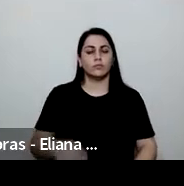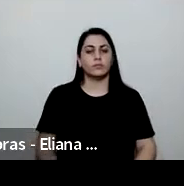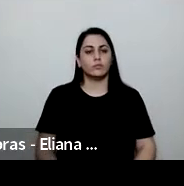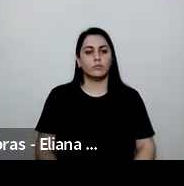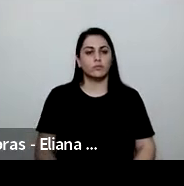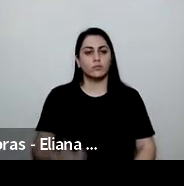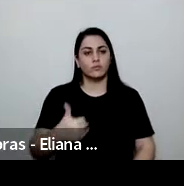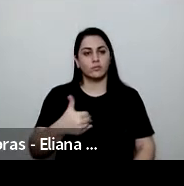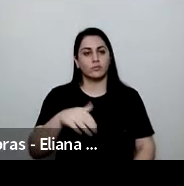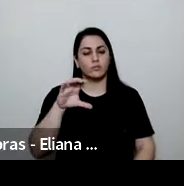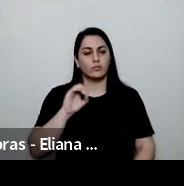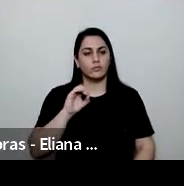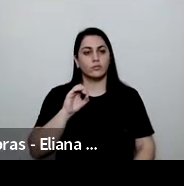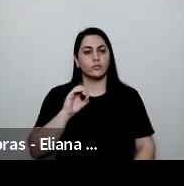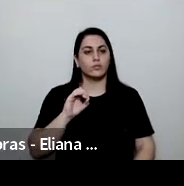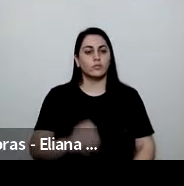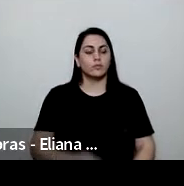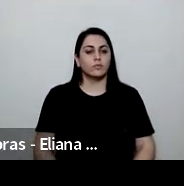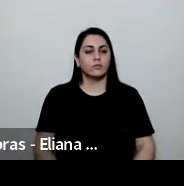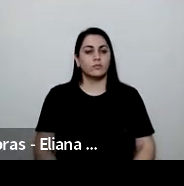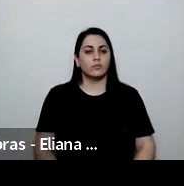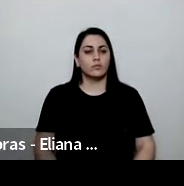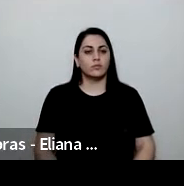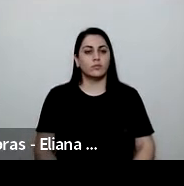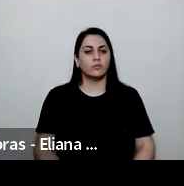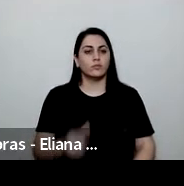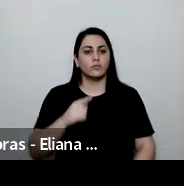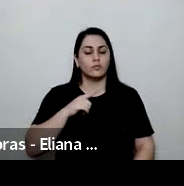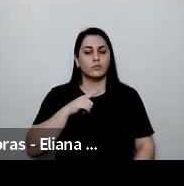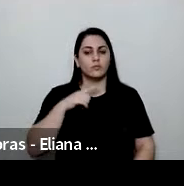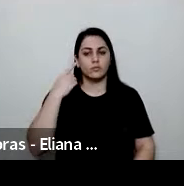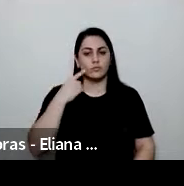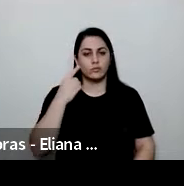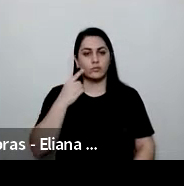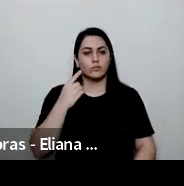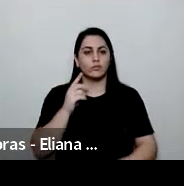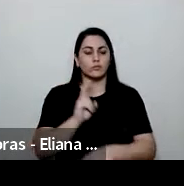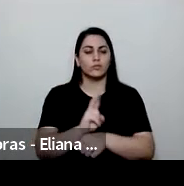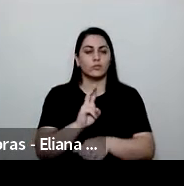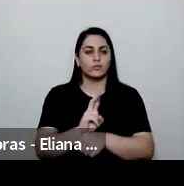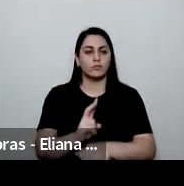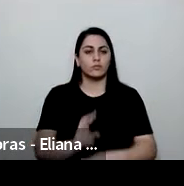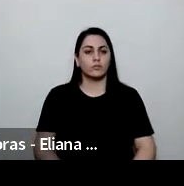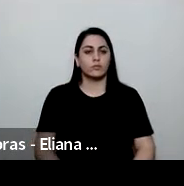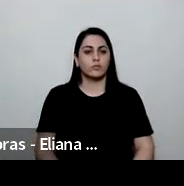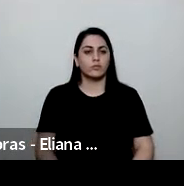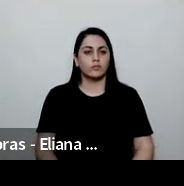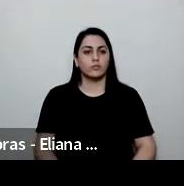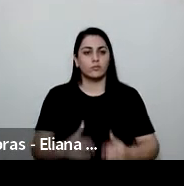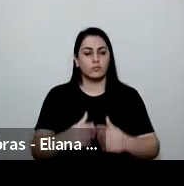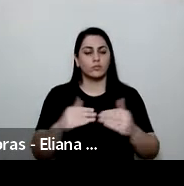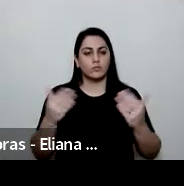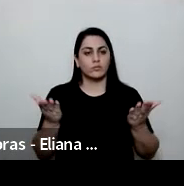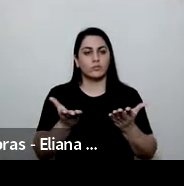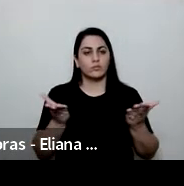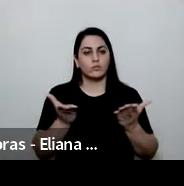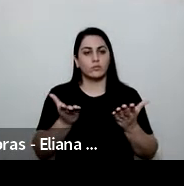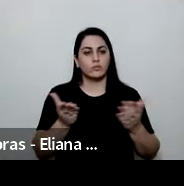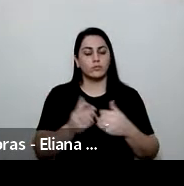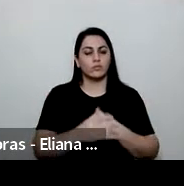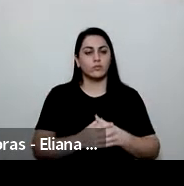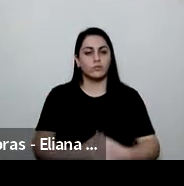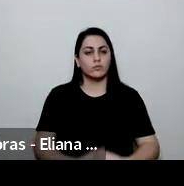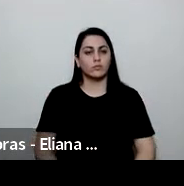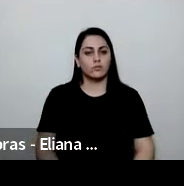décimos senhores e senhoras nós vamos ter sustentação oral e pediu agora eu não